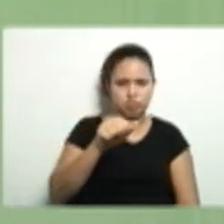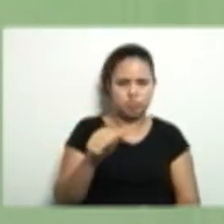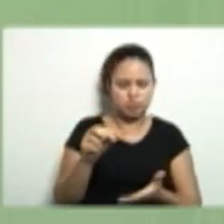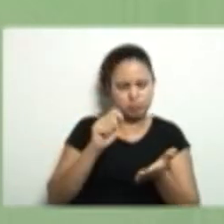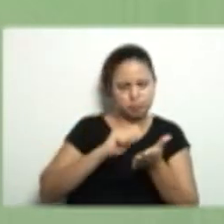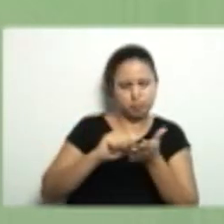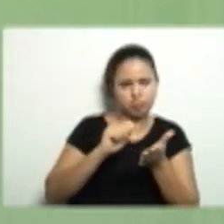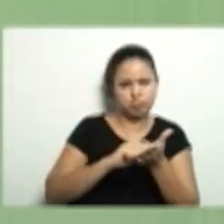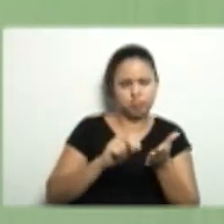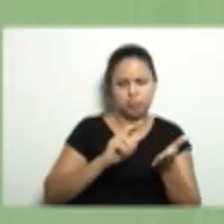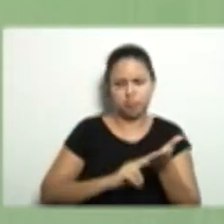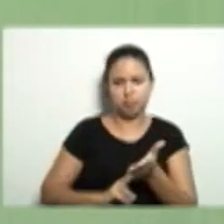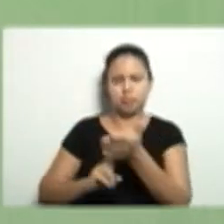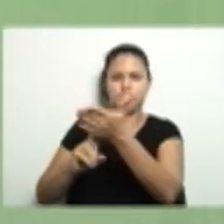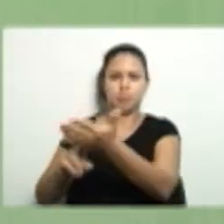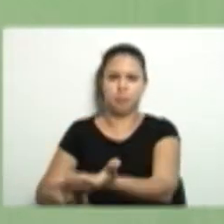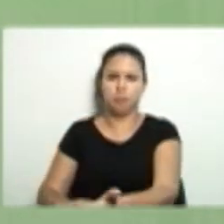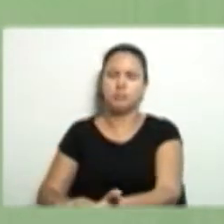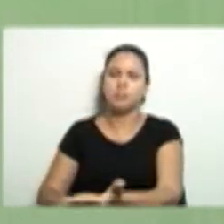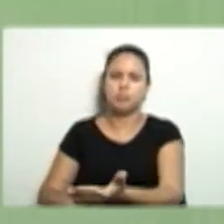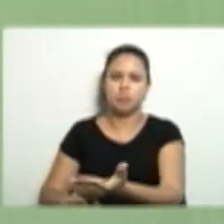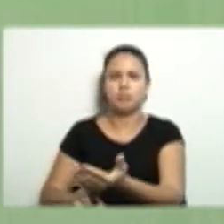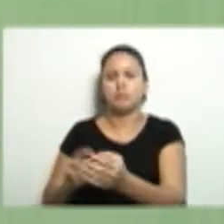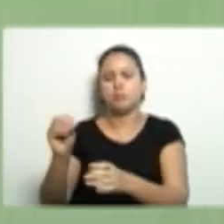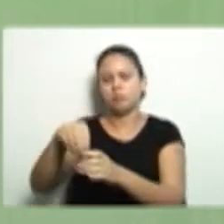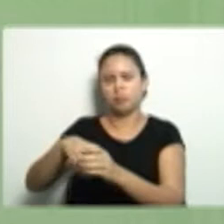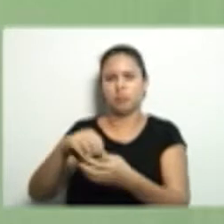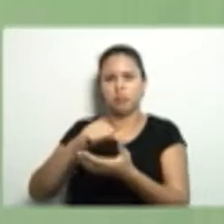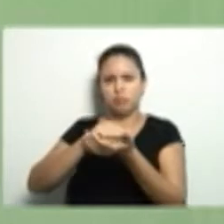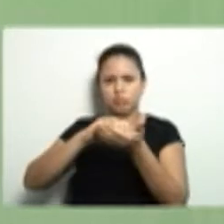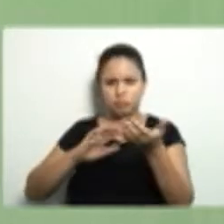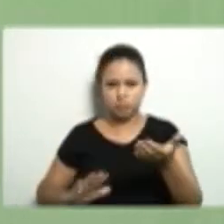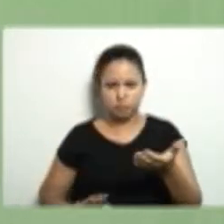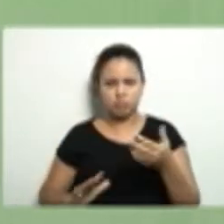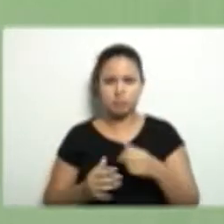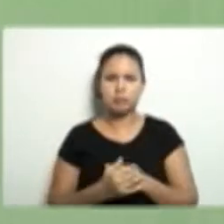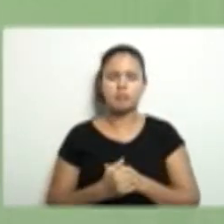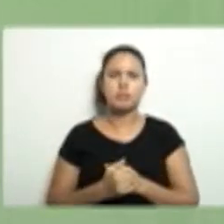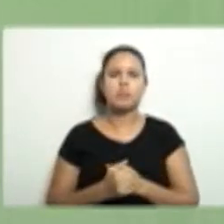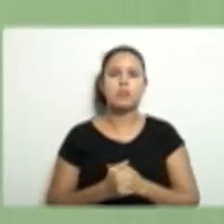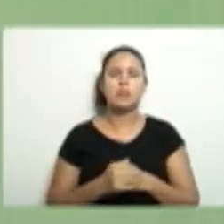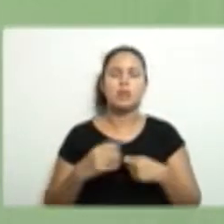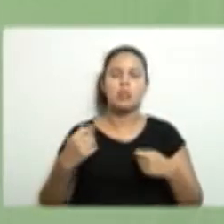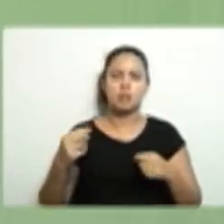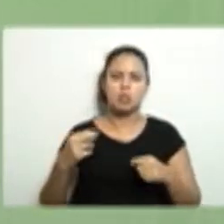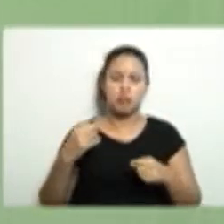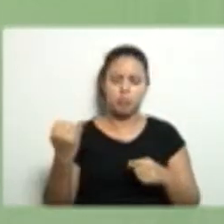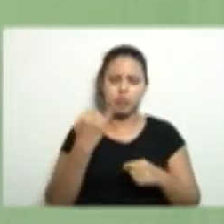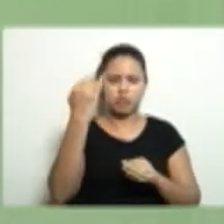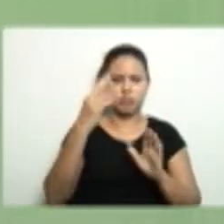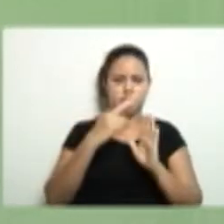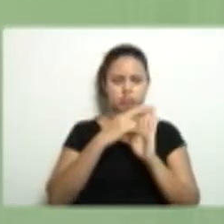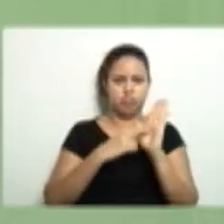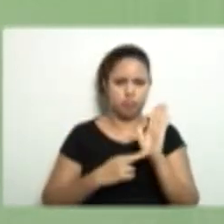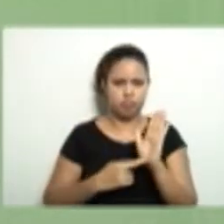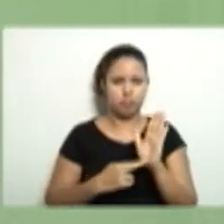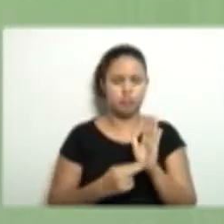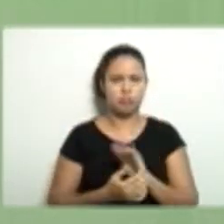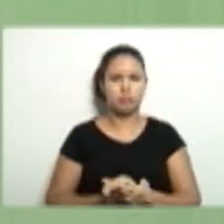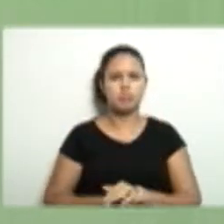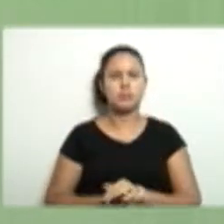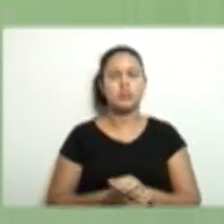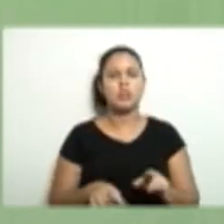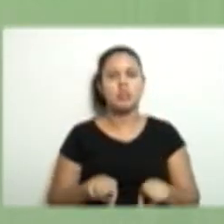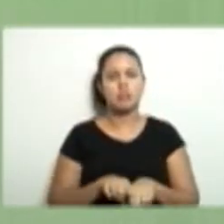ambiente têm que incluir nas suas atividades para a gente compreender qual vai ser o impacto. Esse relatório tem que ser aprovado. Quando a gente fala, por exemplo,